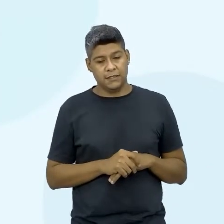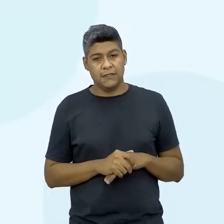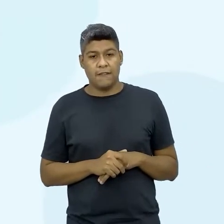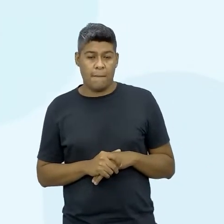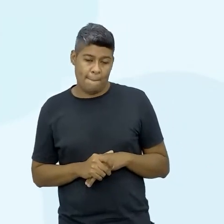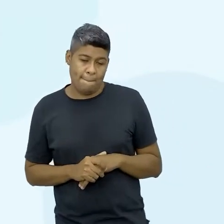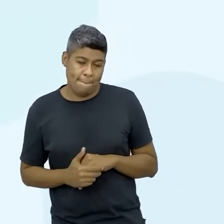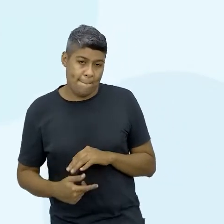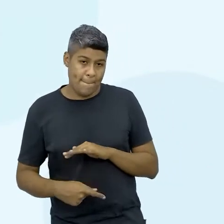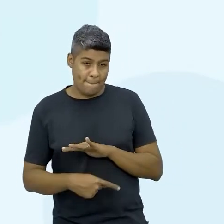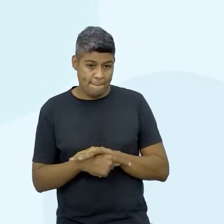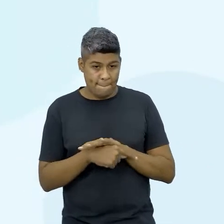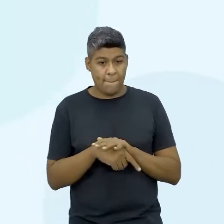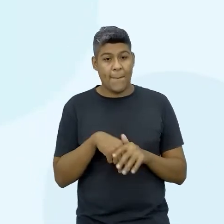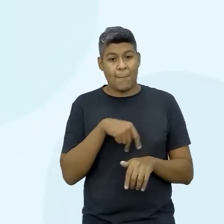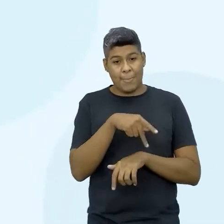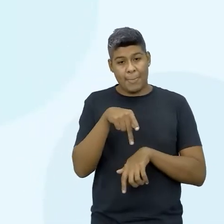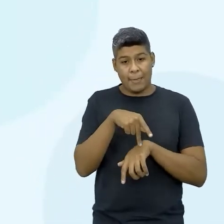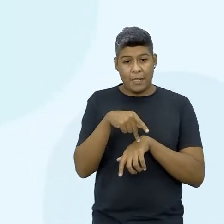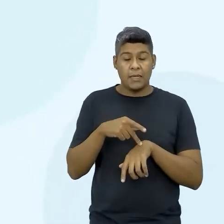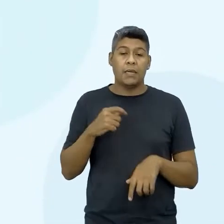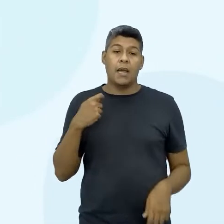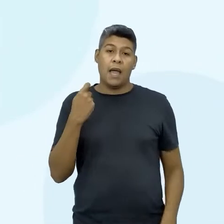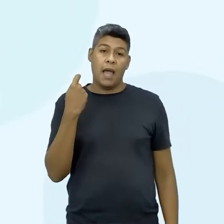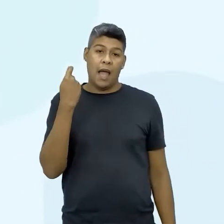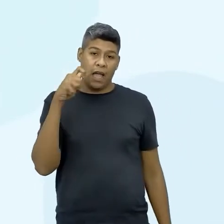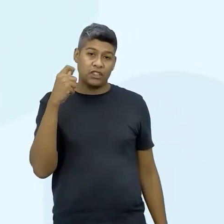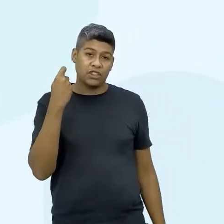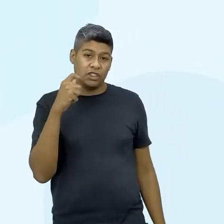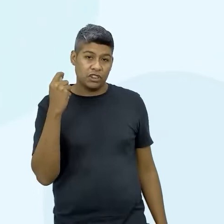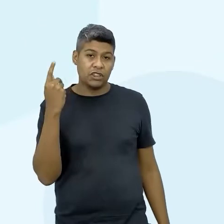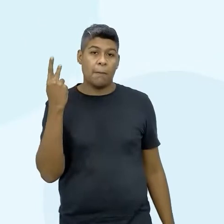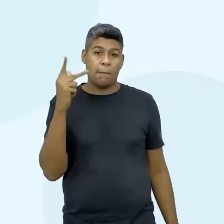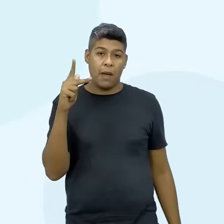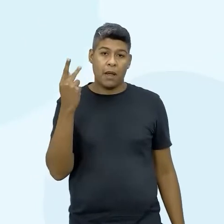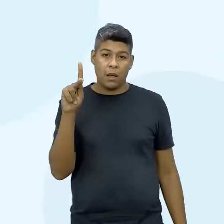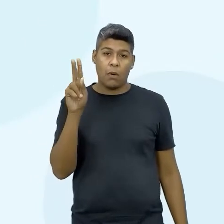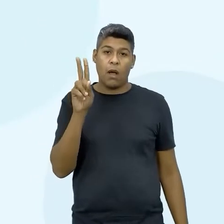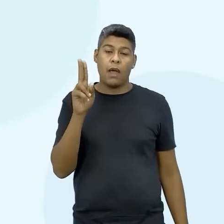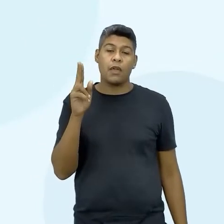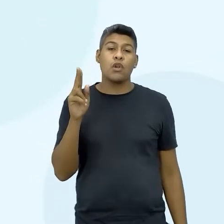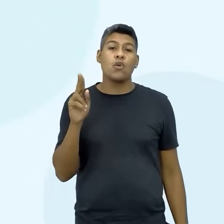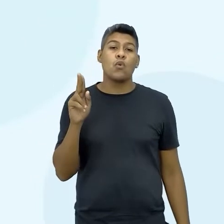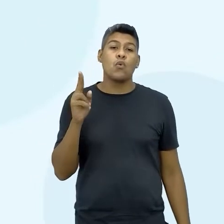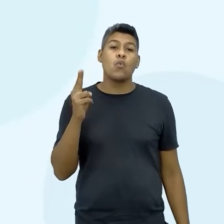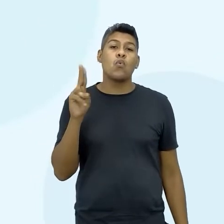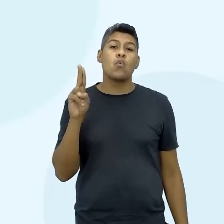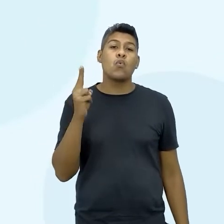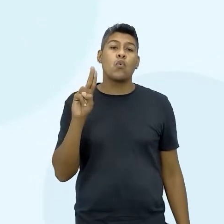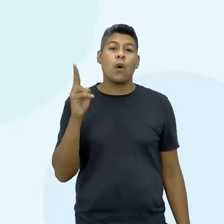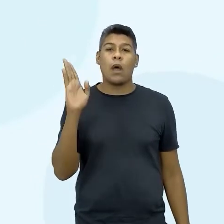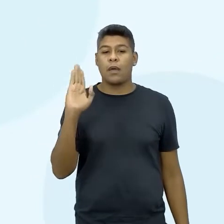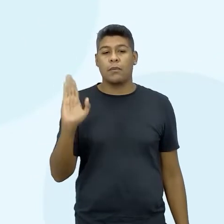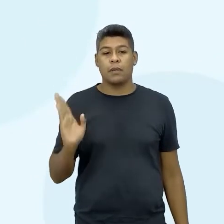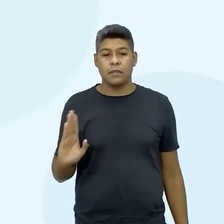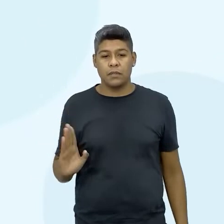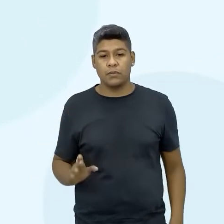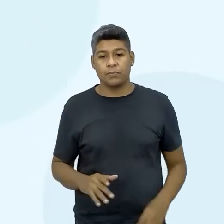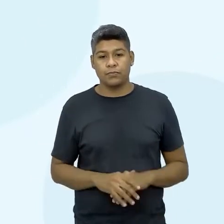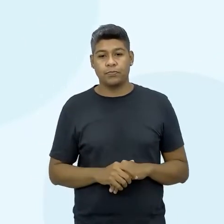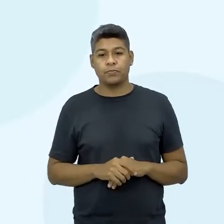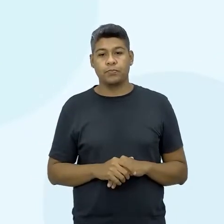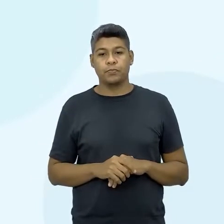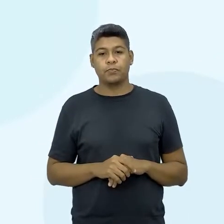fazendo parte aí dos países da Argentina, Paraguai, Uruguai e Brasil. Só que o Brasil tem uma vantagem, pessoal,